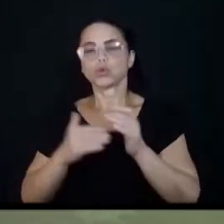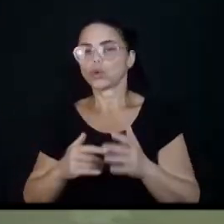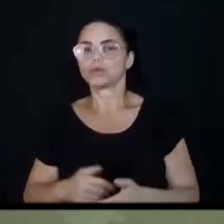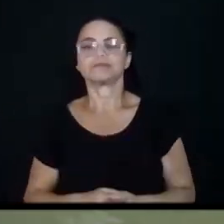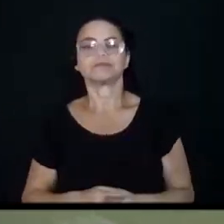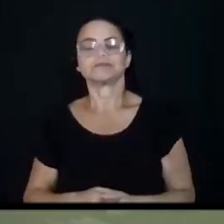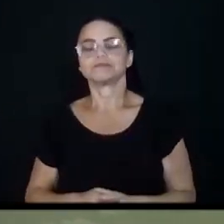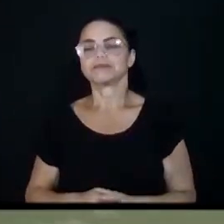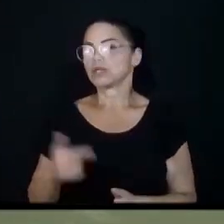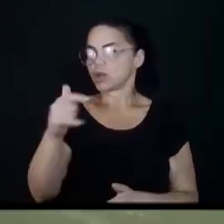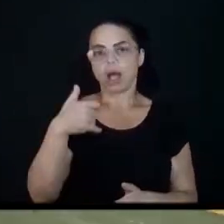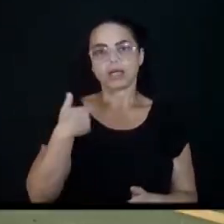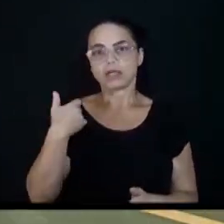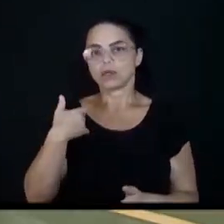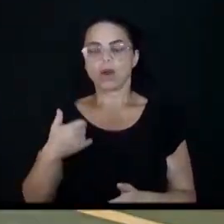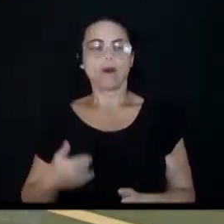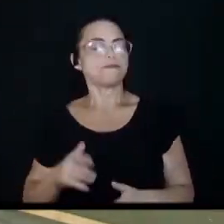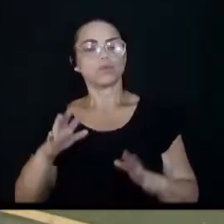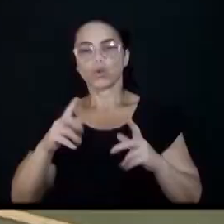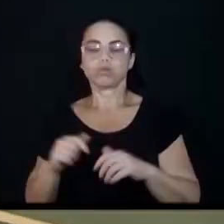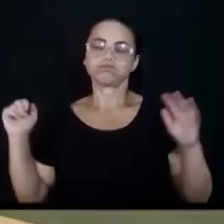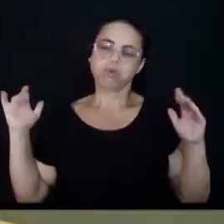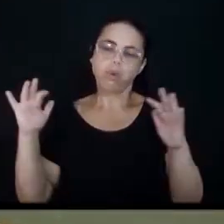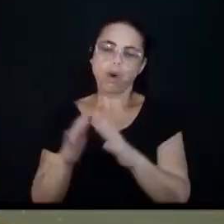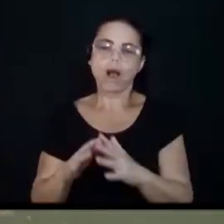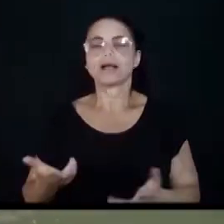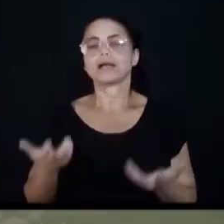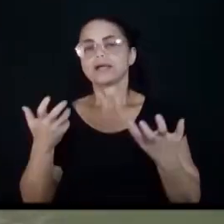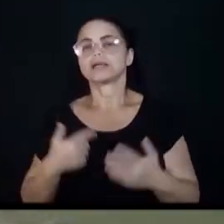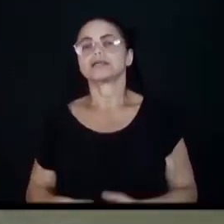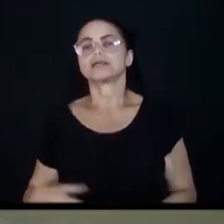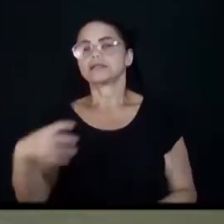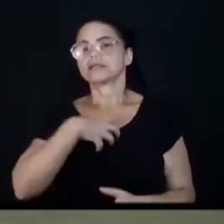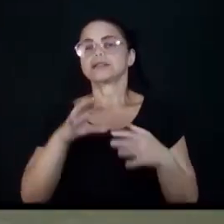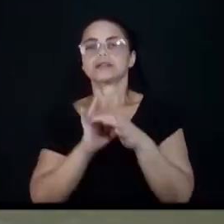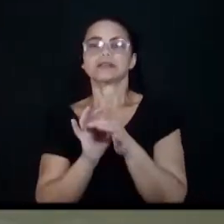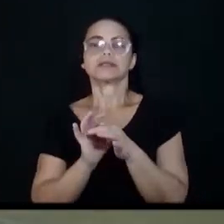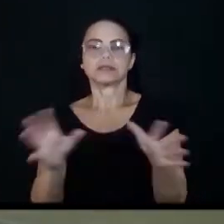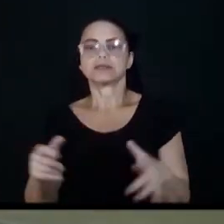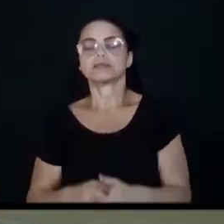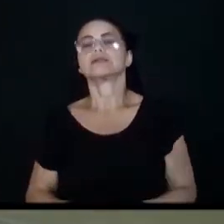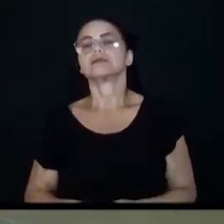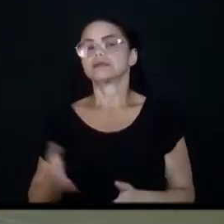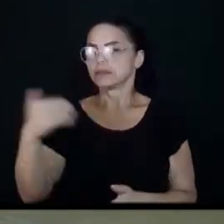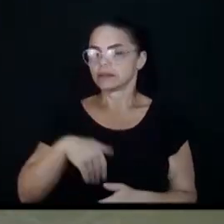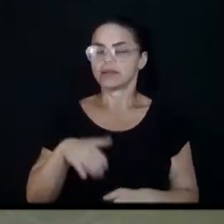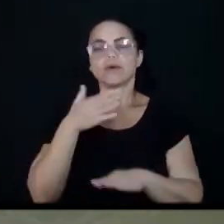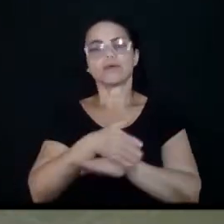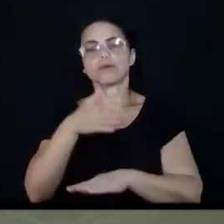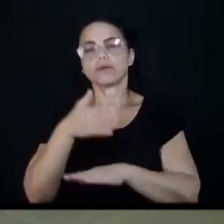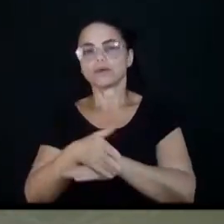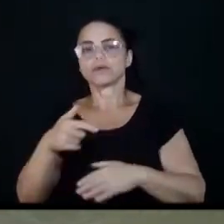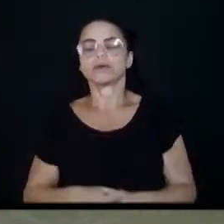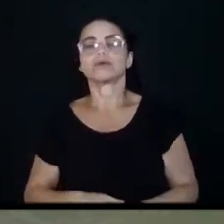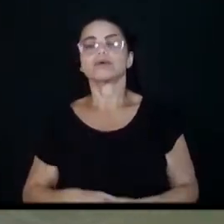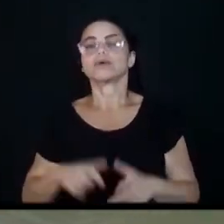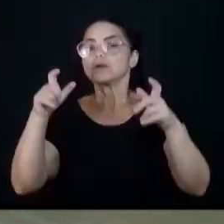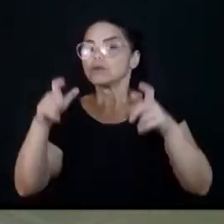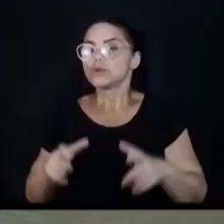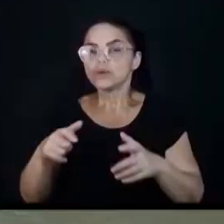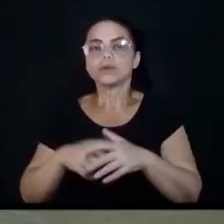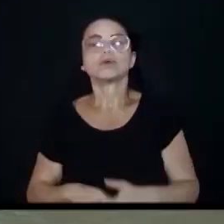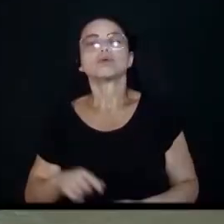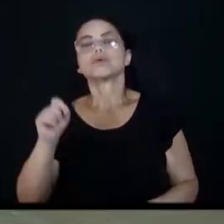para participar, todo mundo que quiser se sentir à vontade, né, pode frequentar esse espaço. O que representa, então,